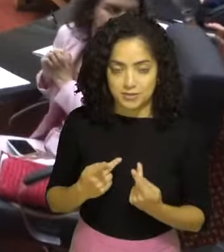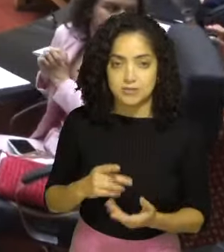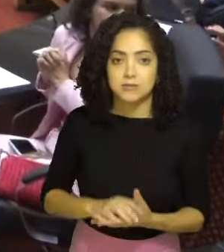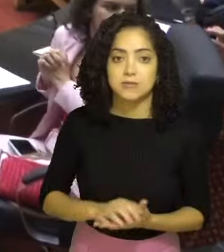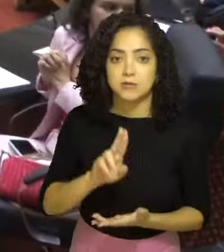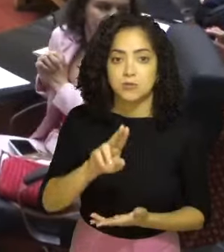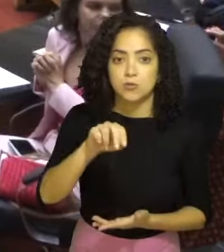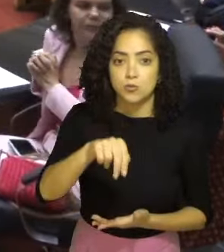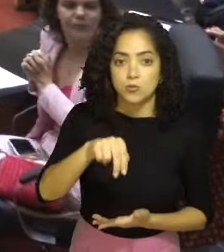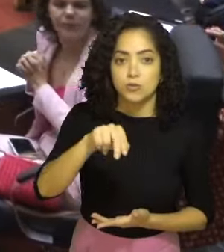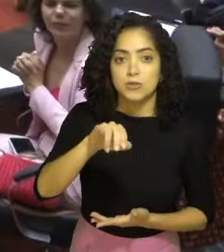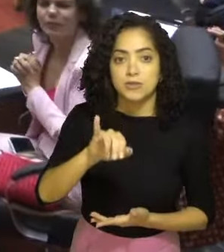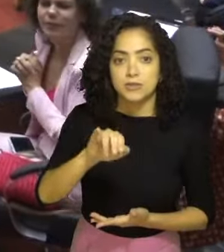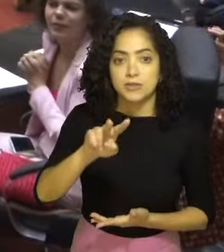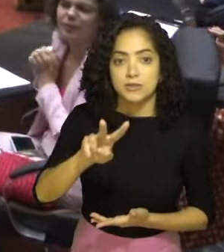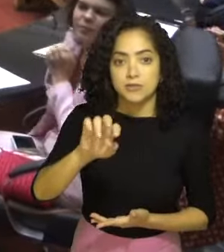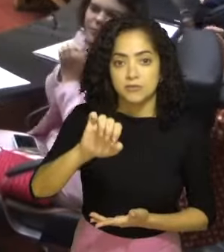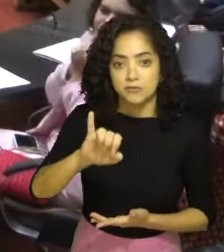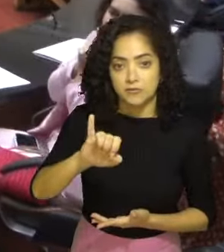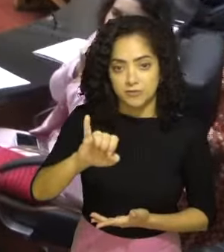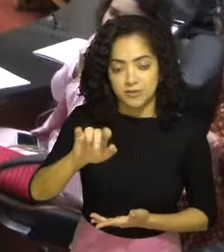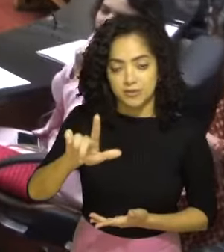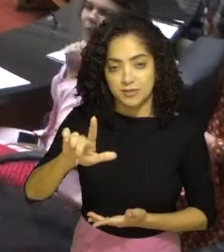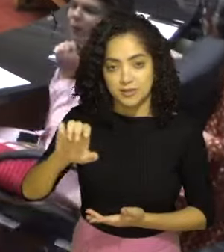doutora Fernanda Brandão Lapa.